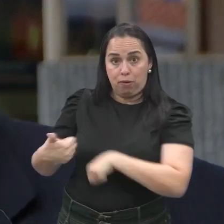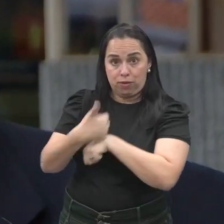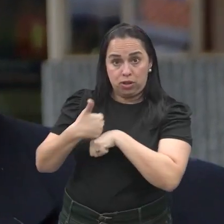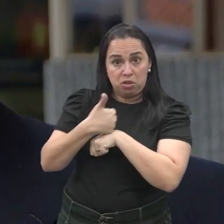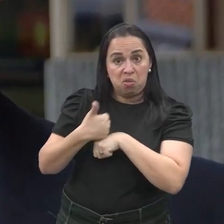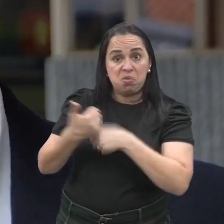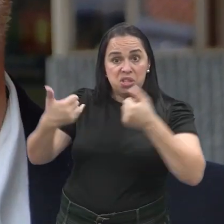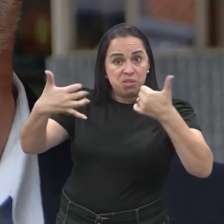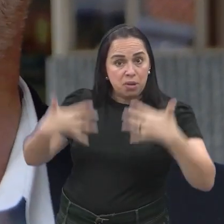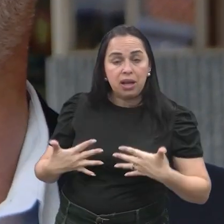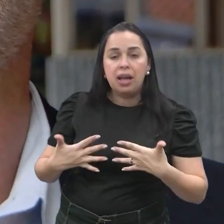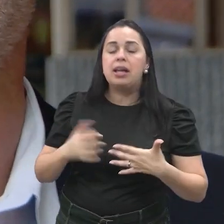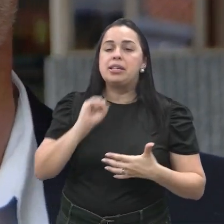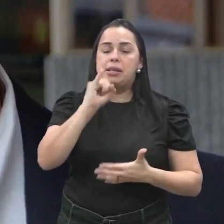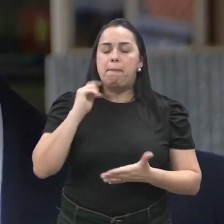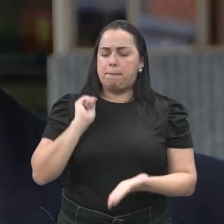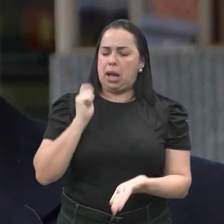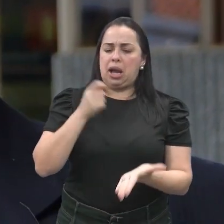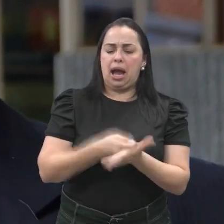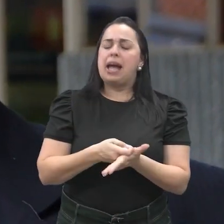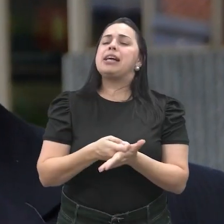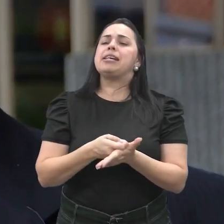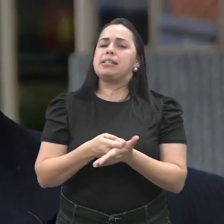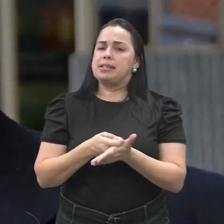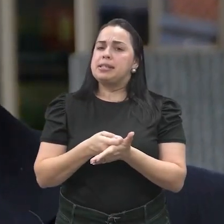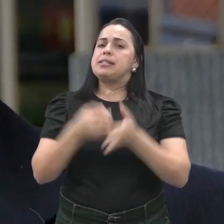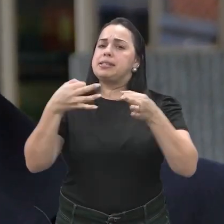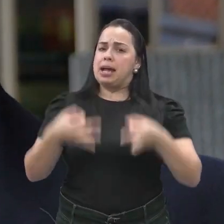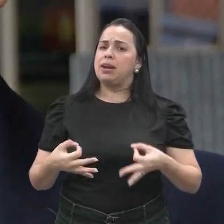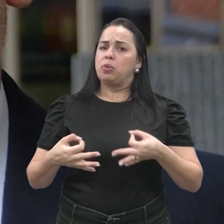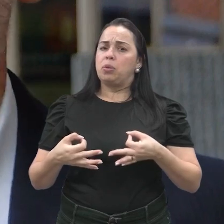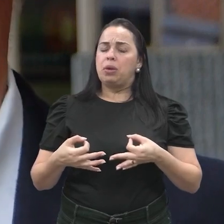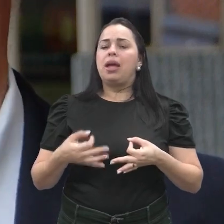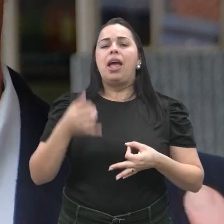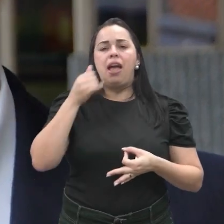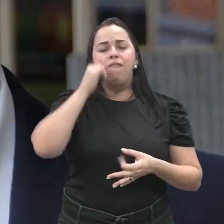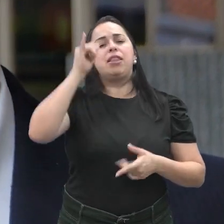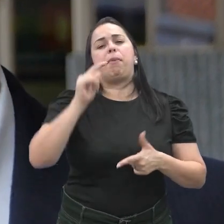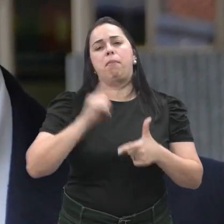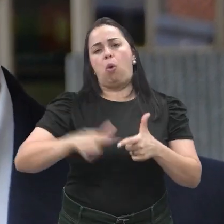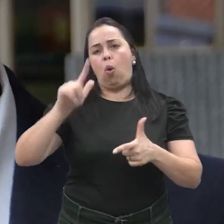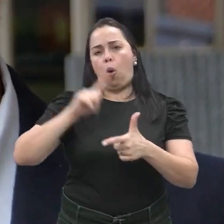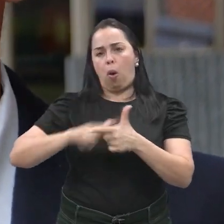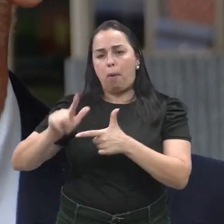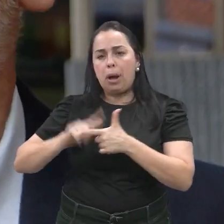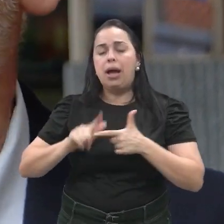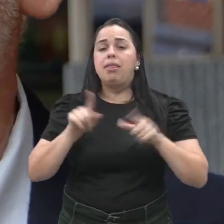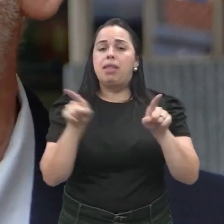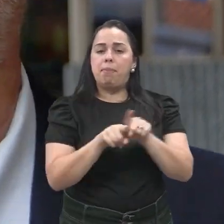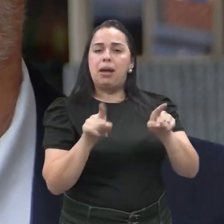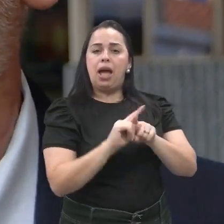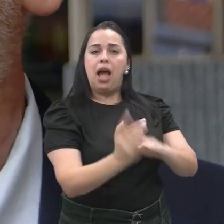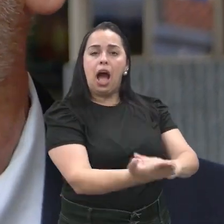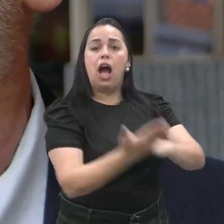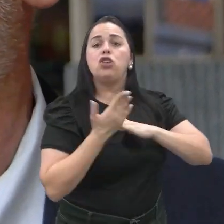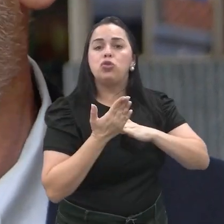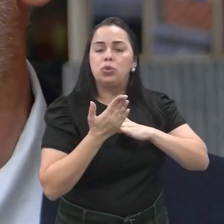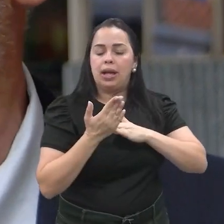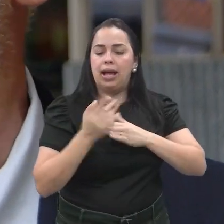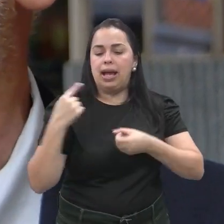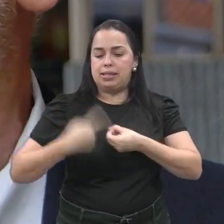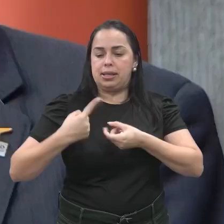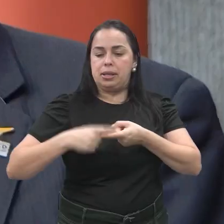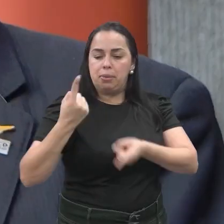economista reforça: estar em dia com o IPTU evita complicações financeiras e também contribui para o desenvolvimento